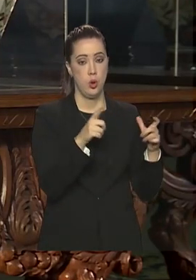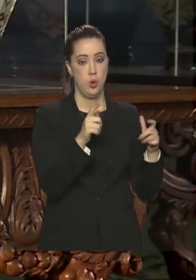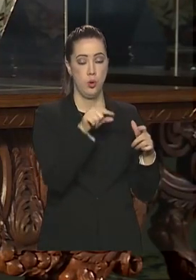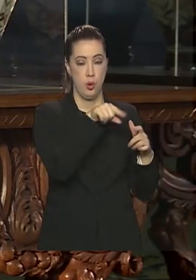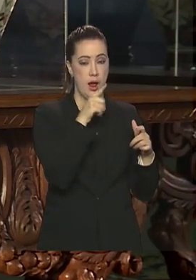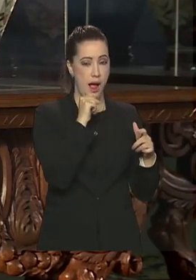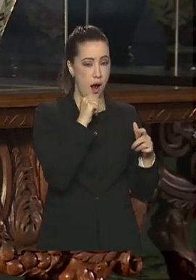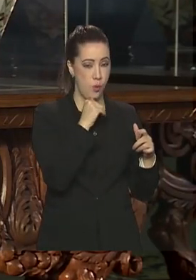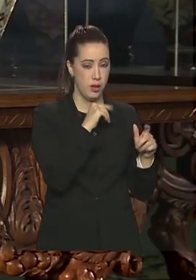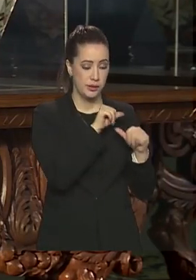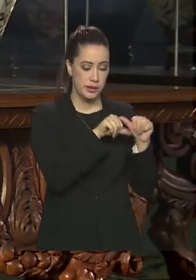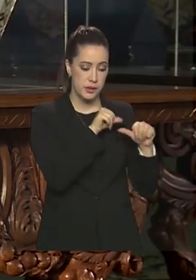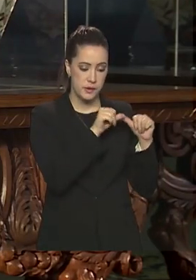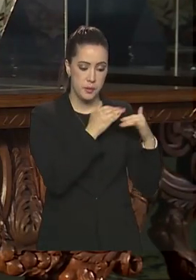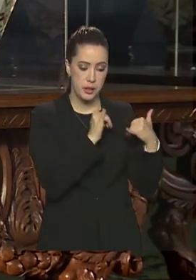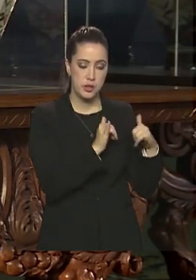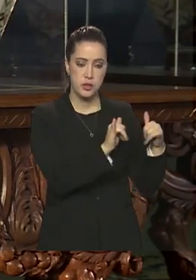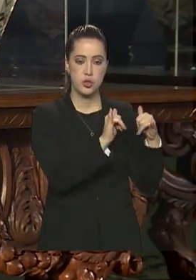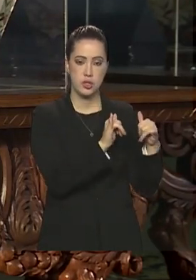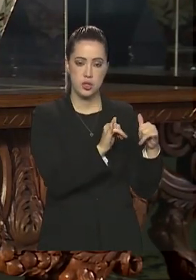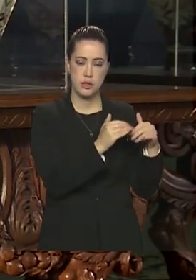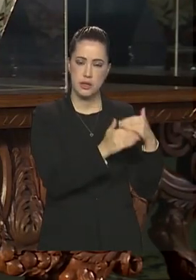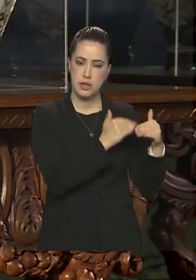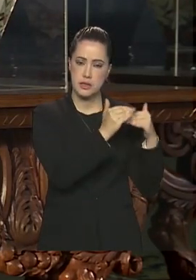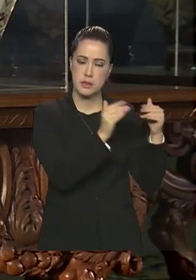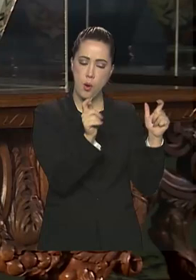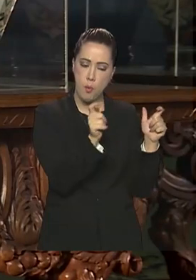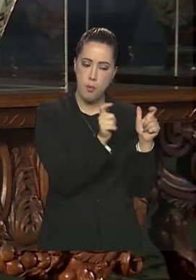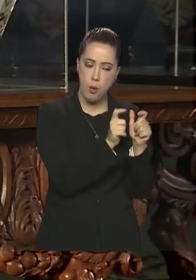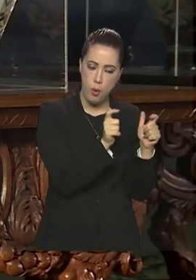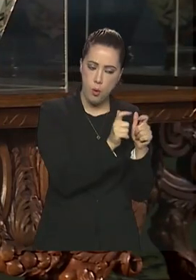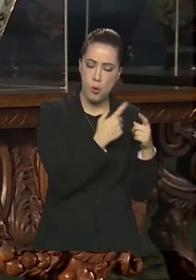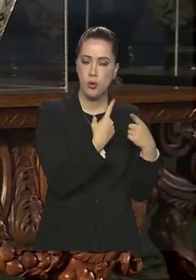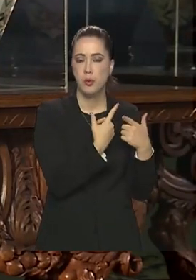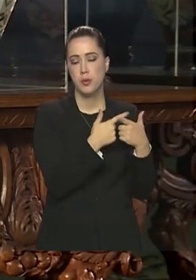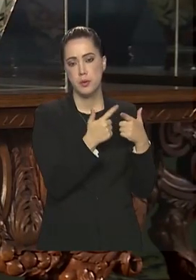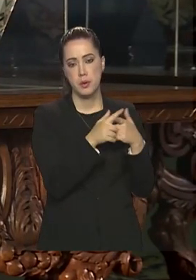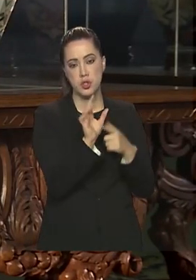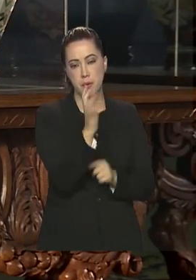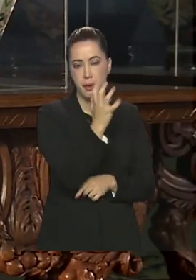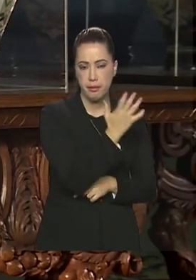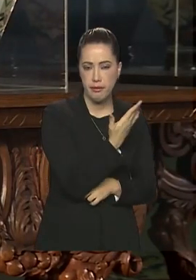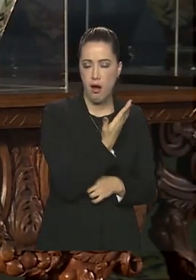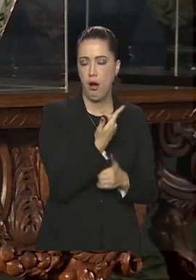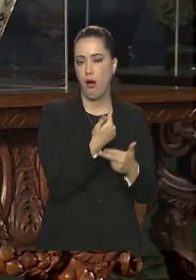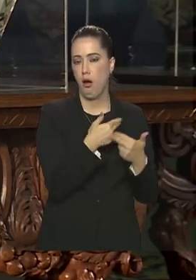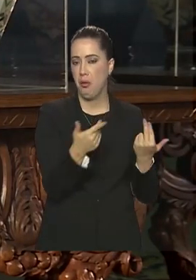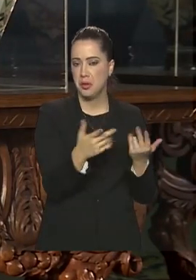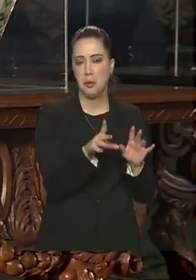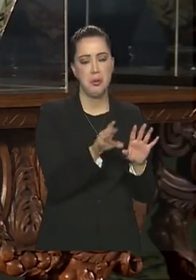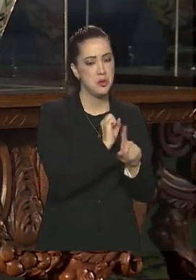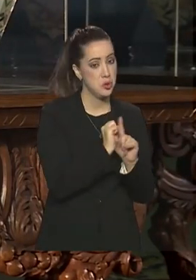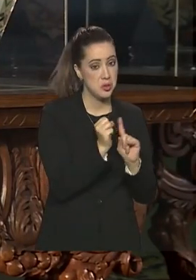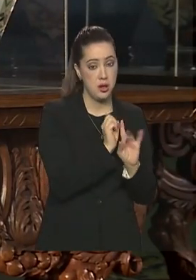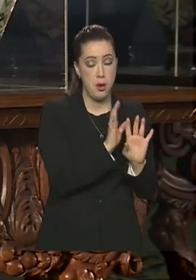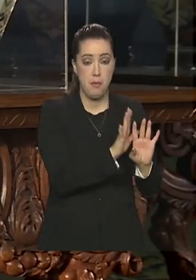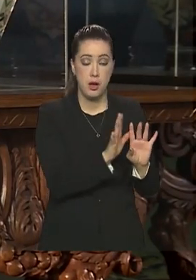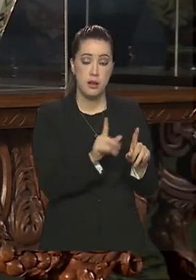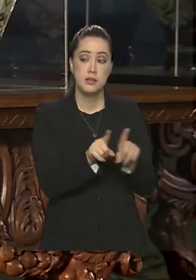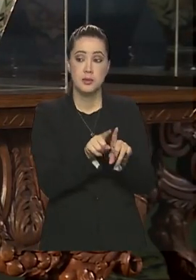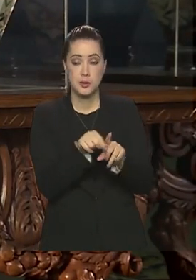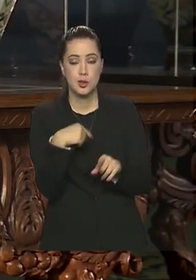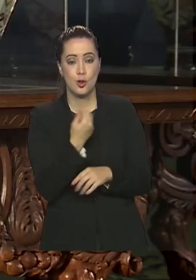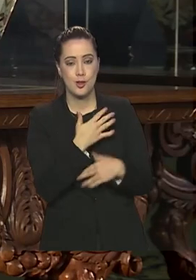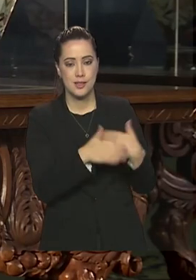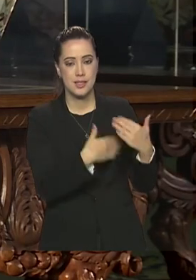menor proporção nos últimos anos, até por questões sociais, ambientais, de construção de reservatórios. Mas, por outro lado,